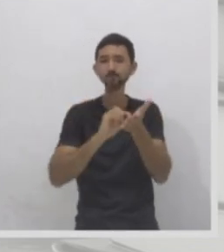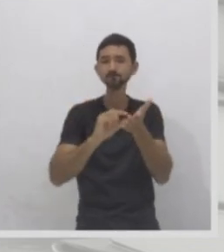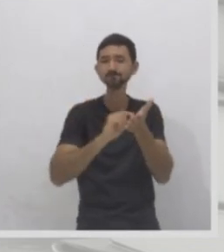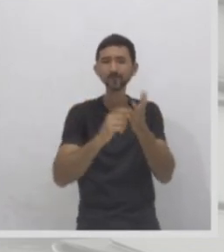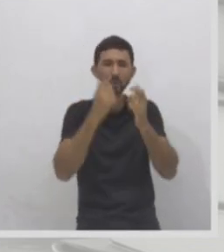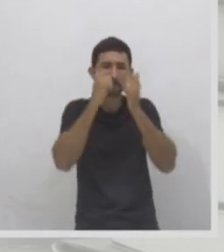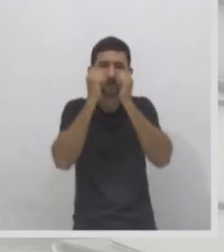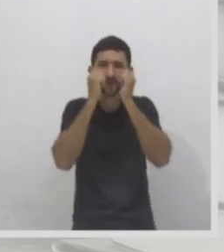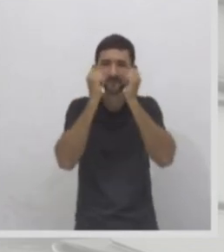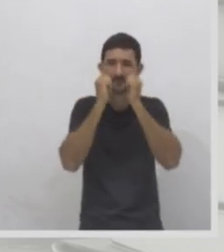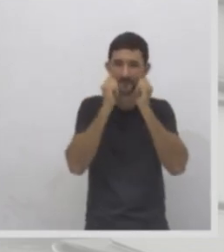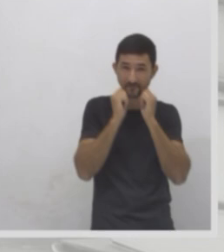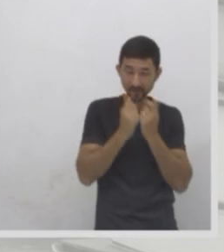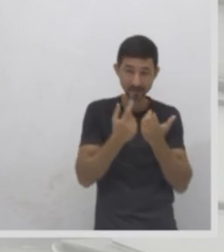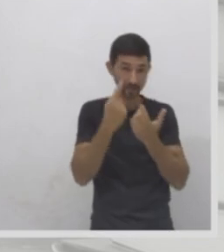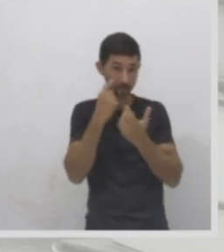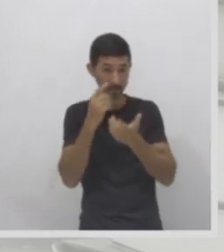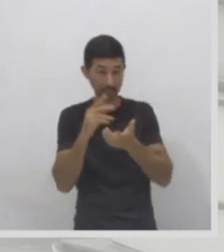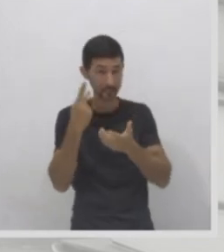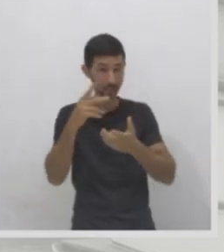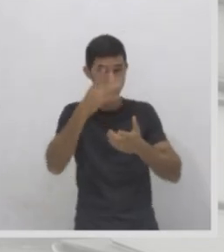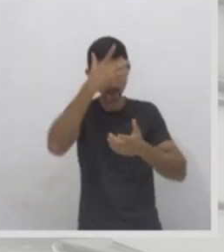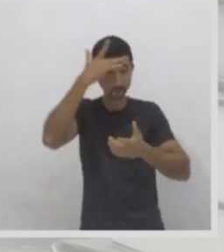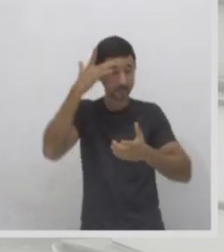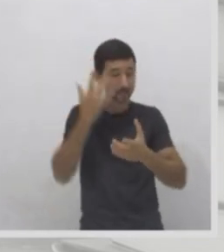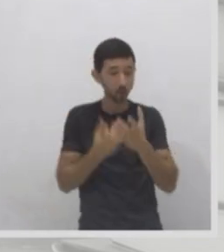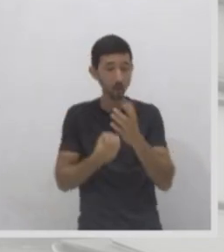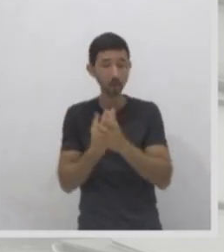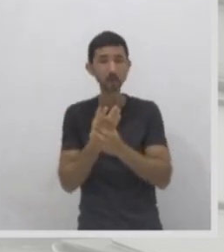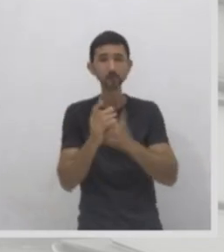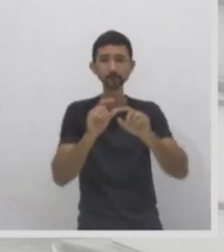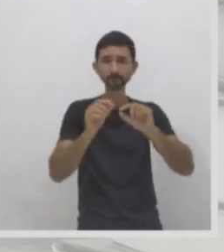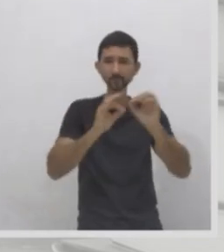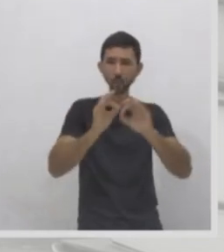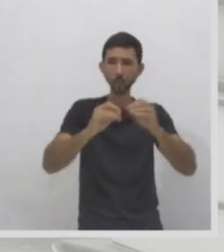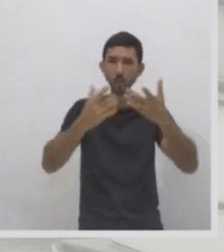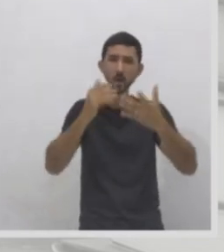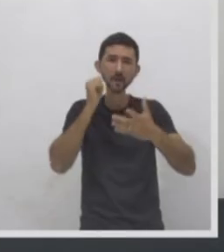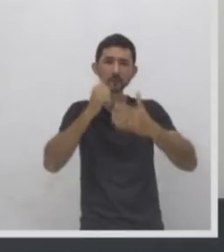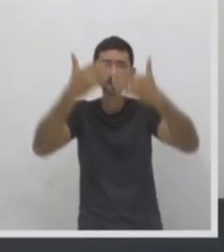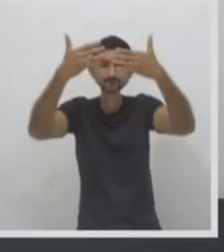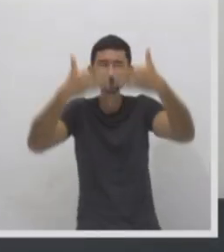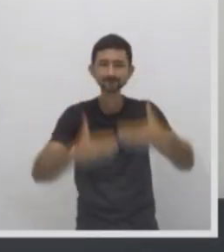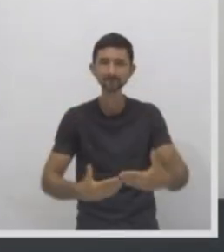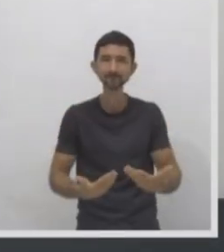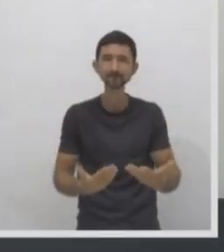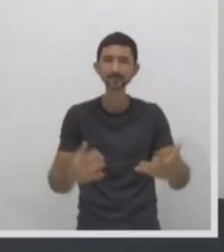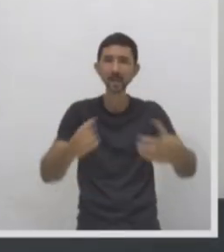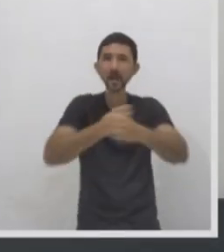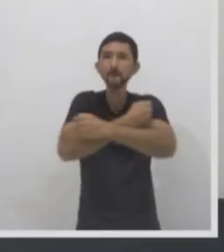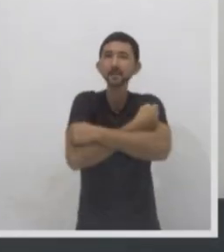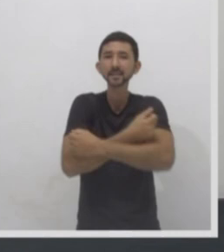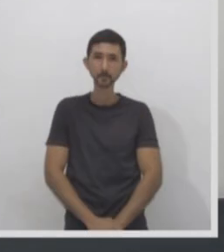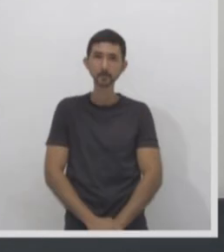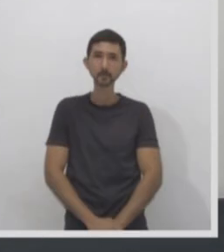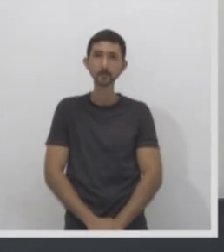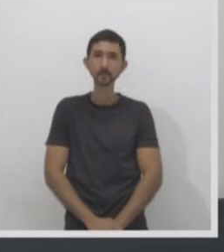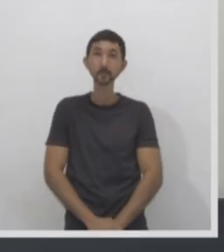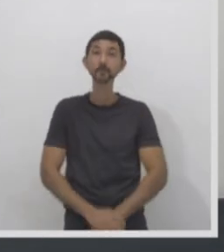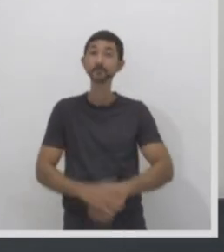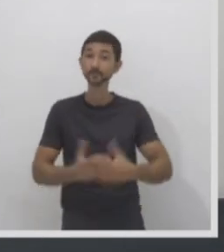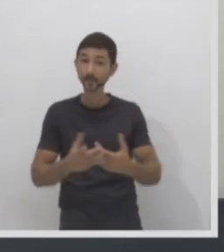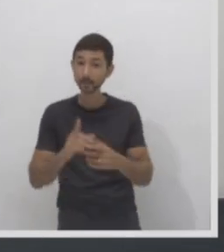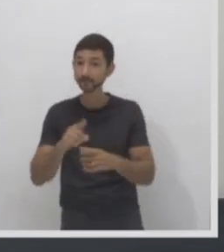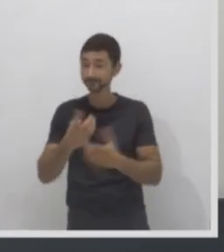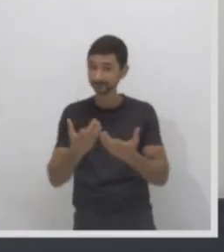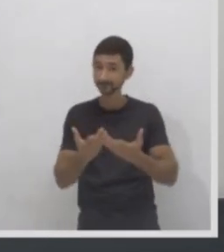a respeito da situação da menininha ter criado um artefato para que ela pudesse abraçar os avós. Então é